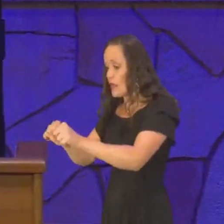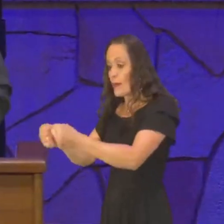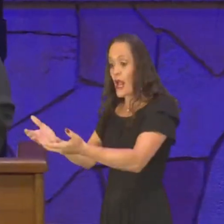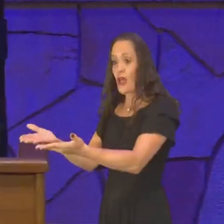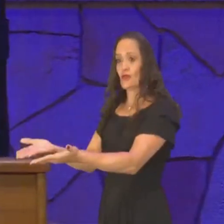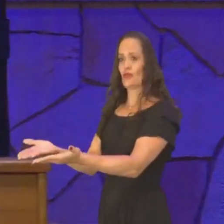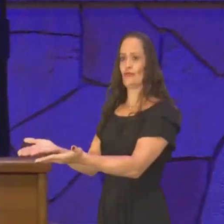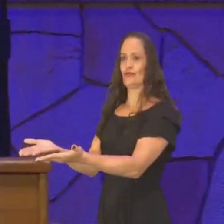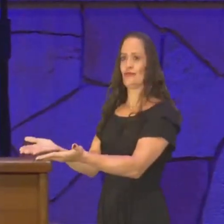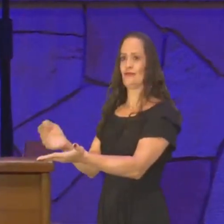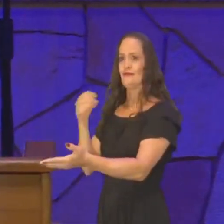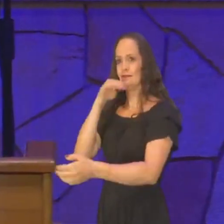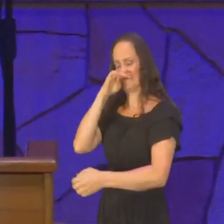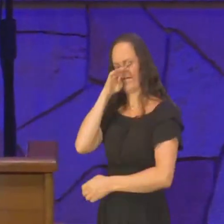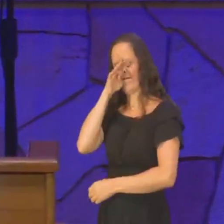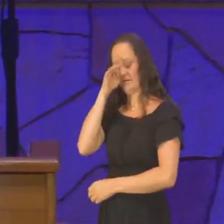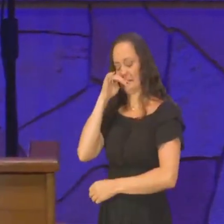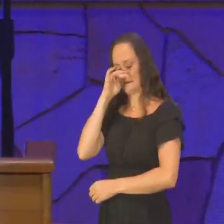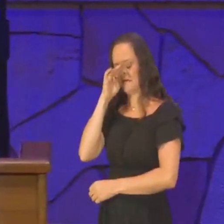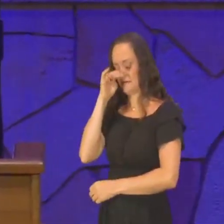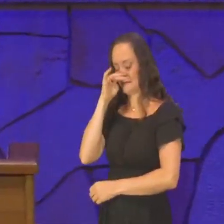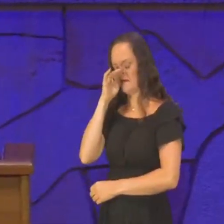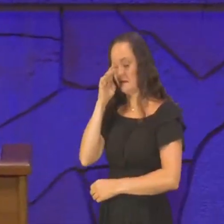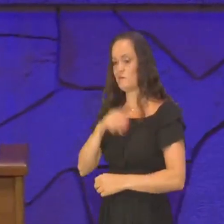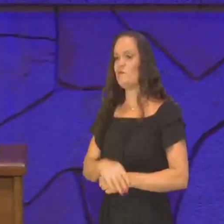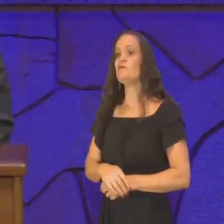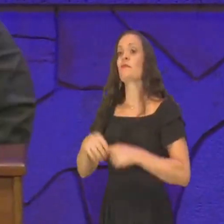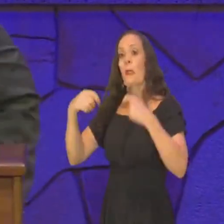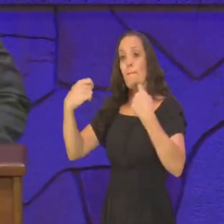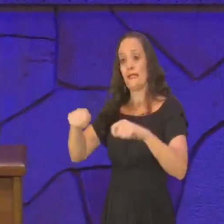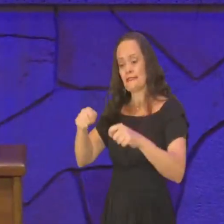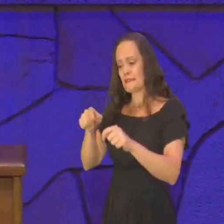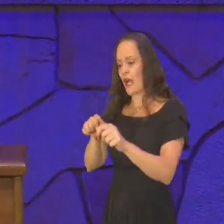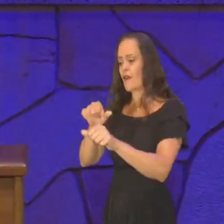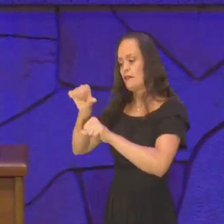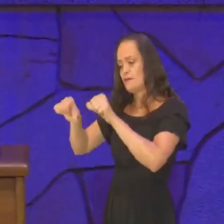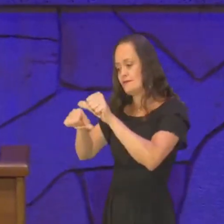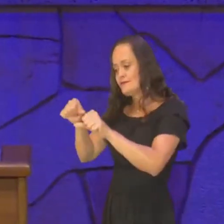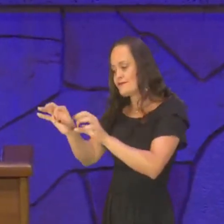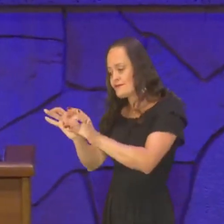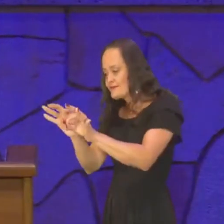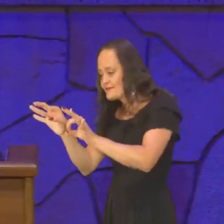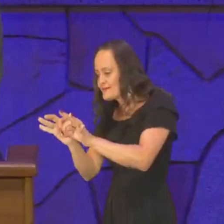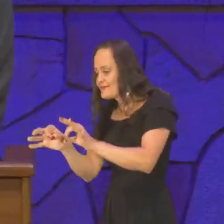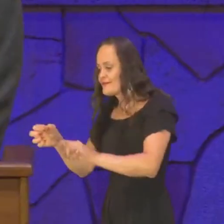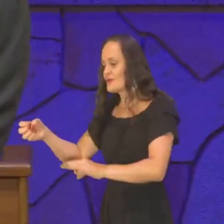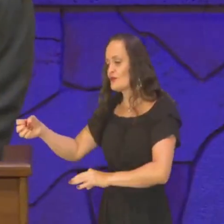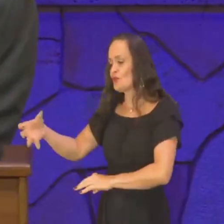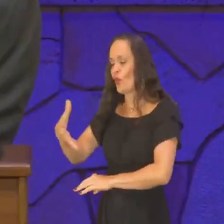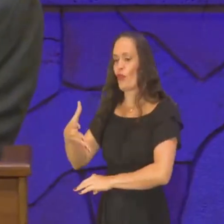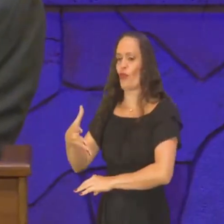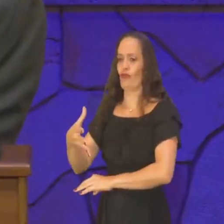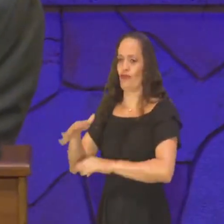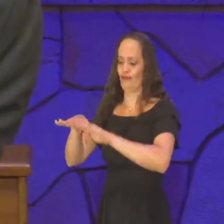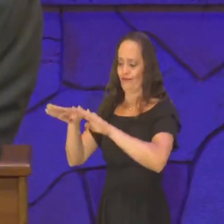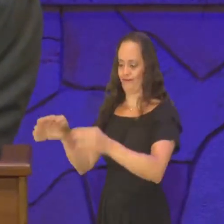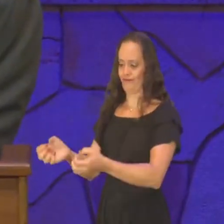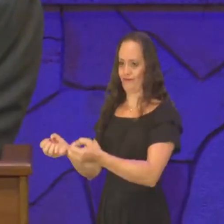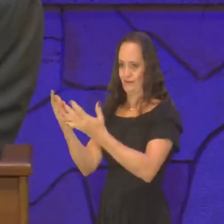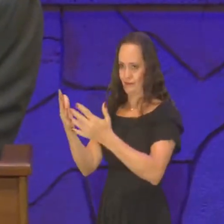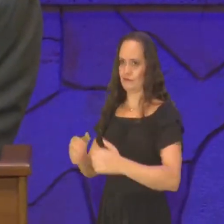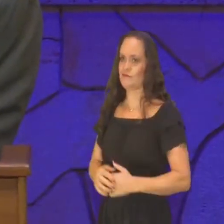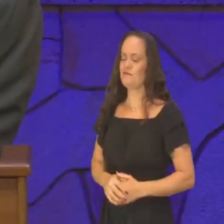O que era necessário fazer? Era necessário reparar o altar. E por isso o verso 30, na segunda parte,